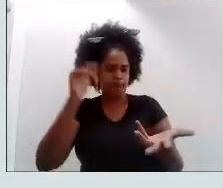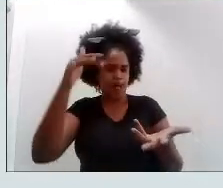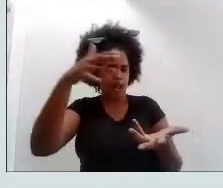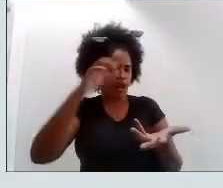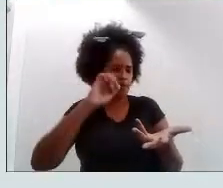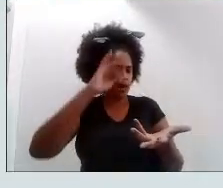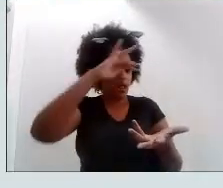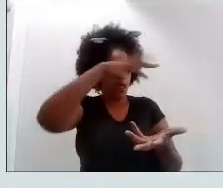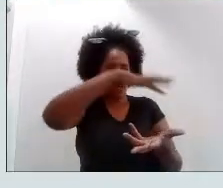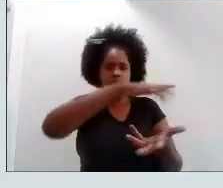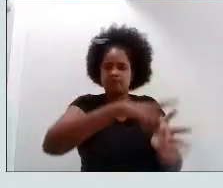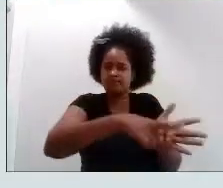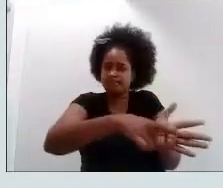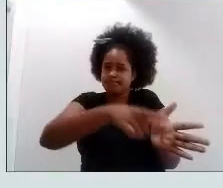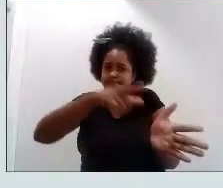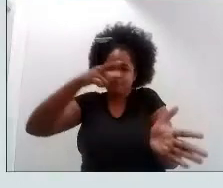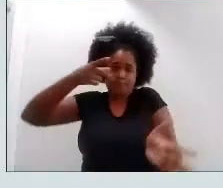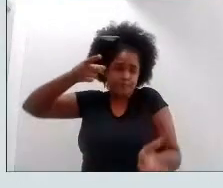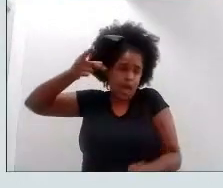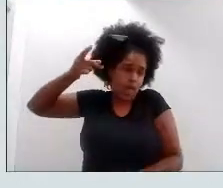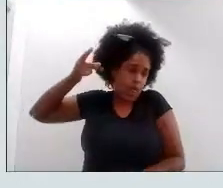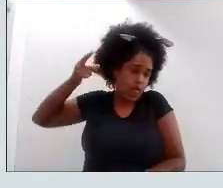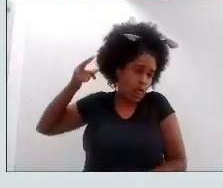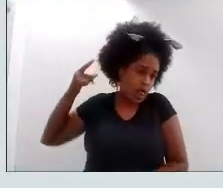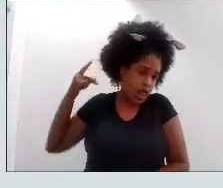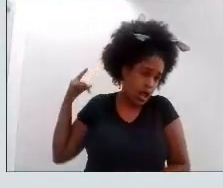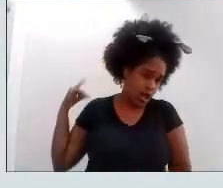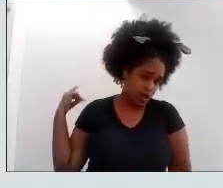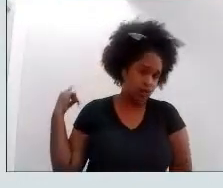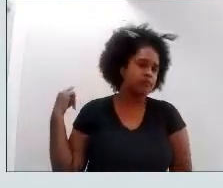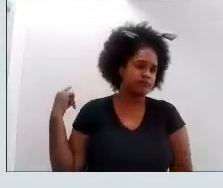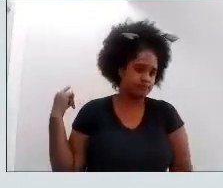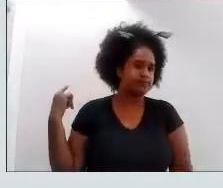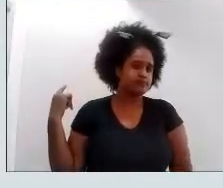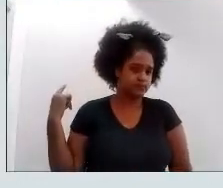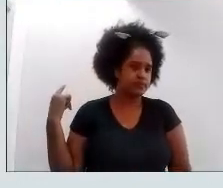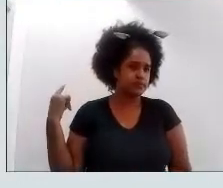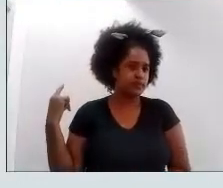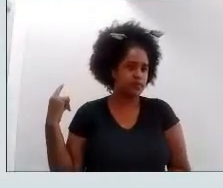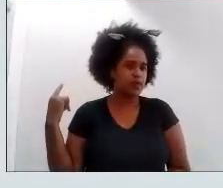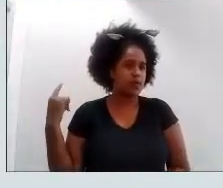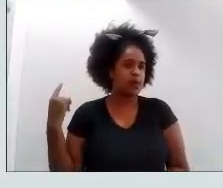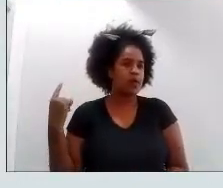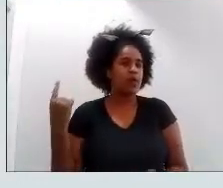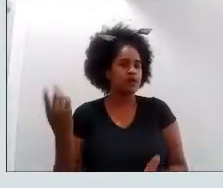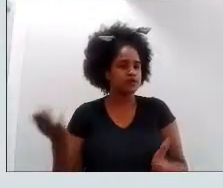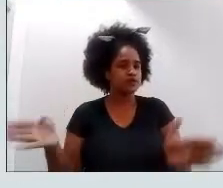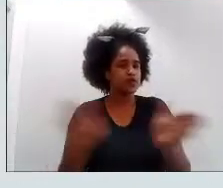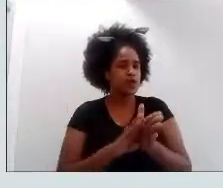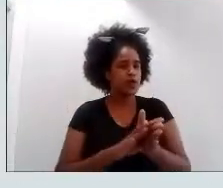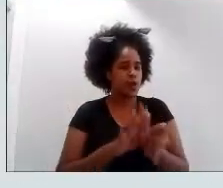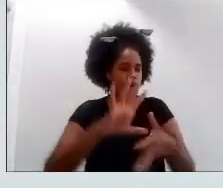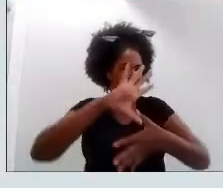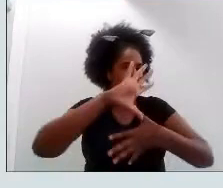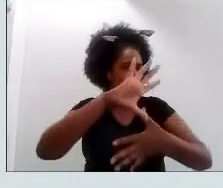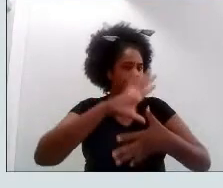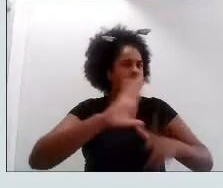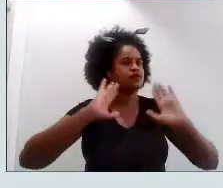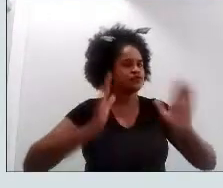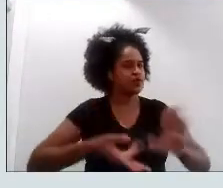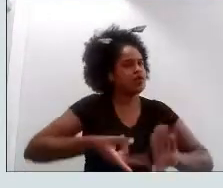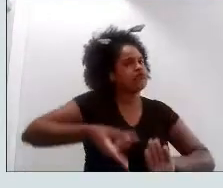Américas, então, é de um período bem longo, bem anterior ao que as pesquisas